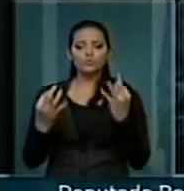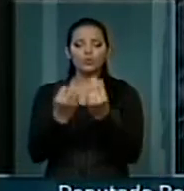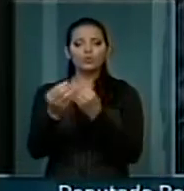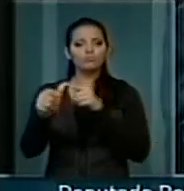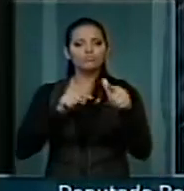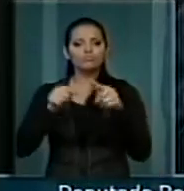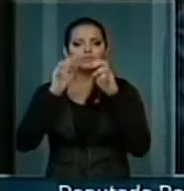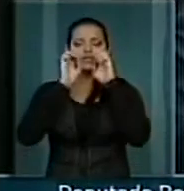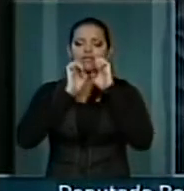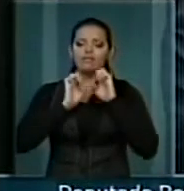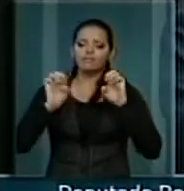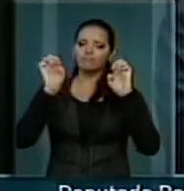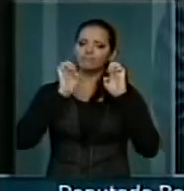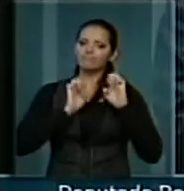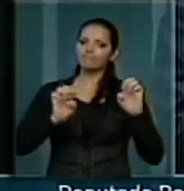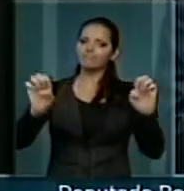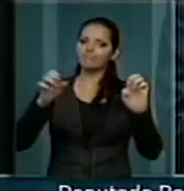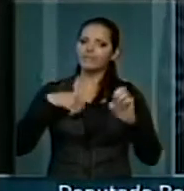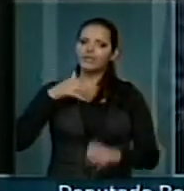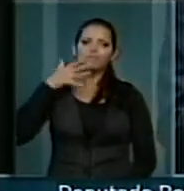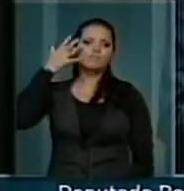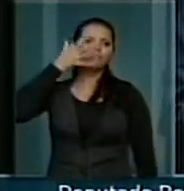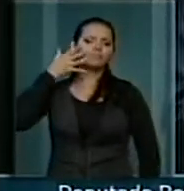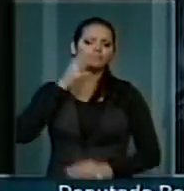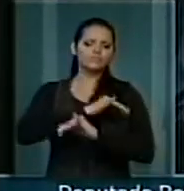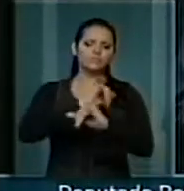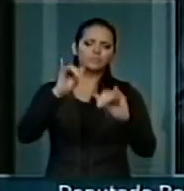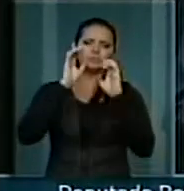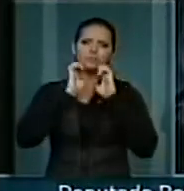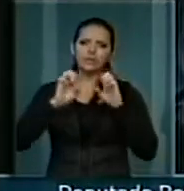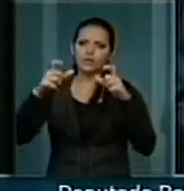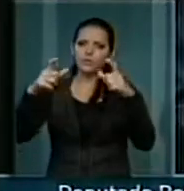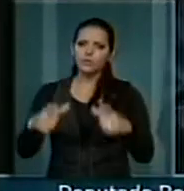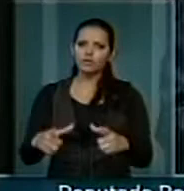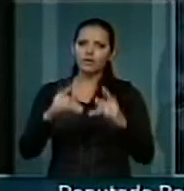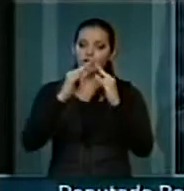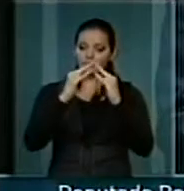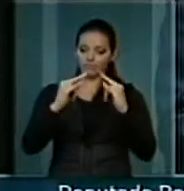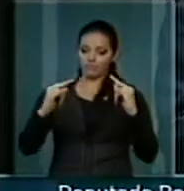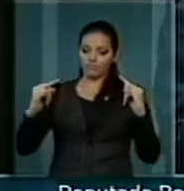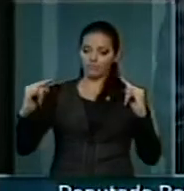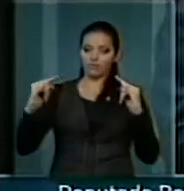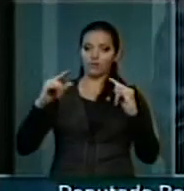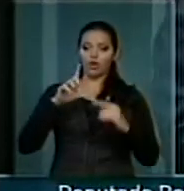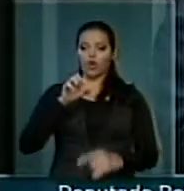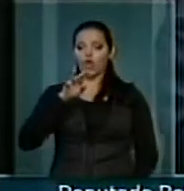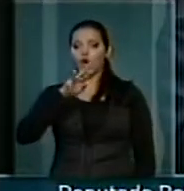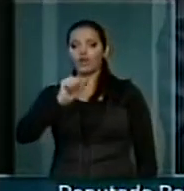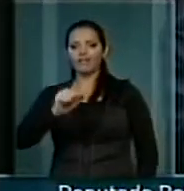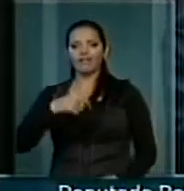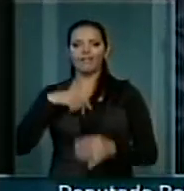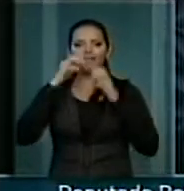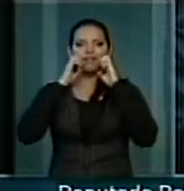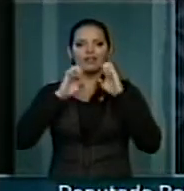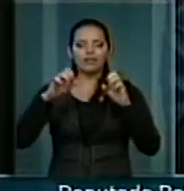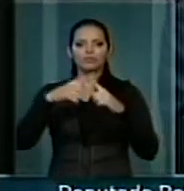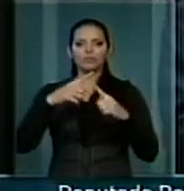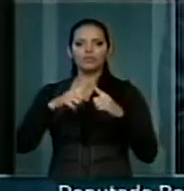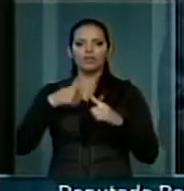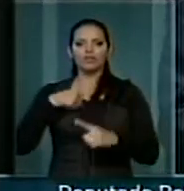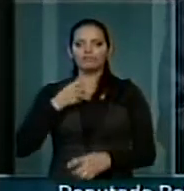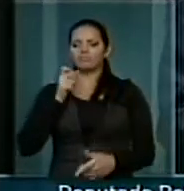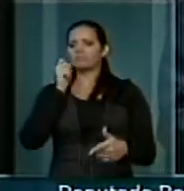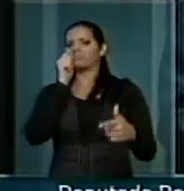mensagem pregada naqueles espaços públicos, naqueles pavilhões de lona que se tornaram alvo de